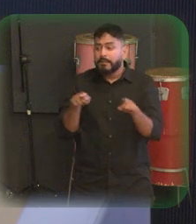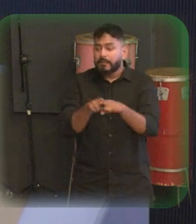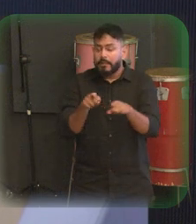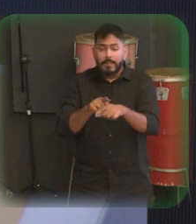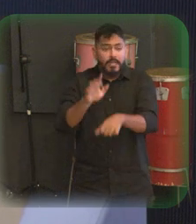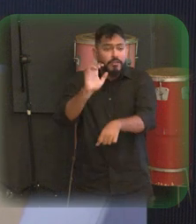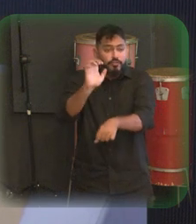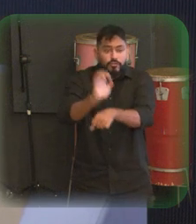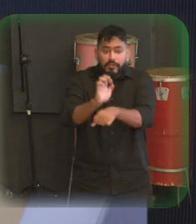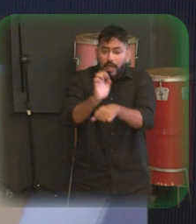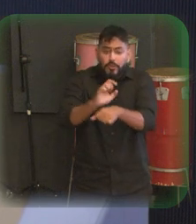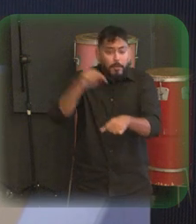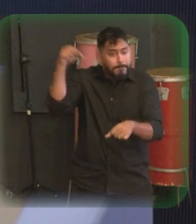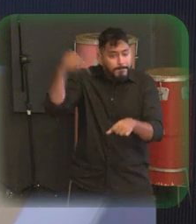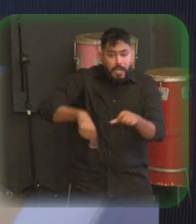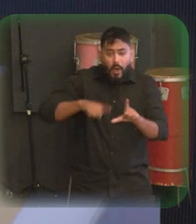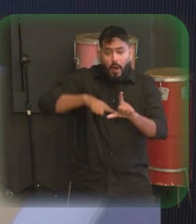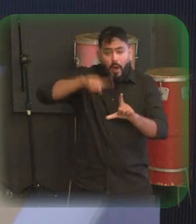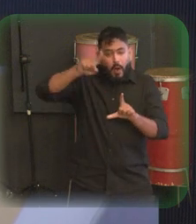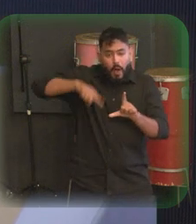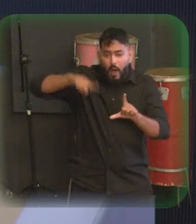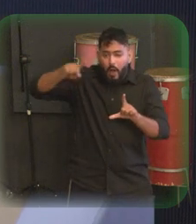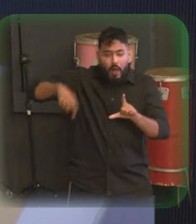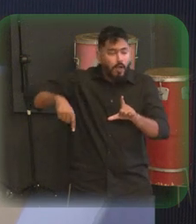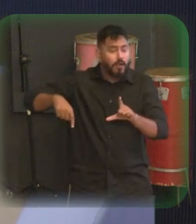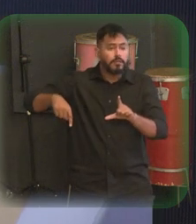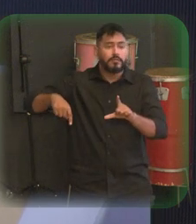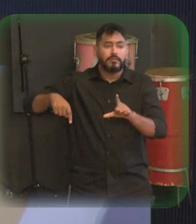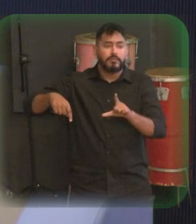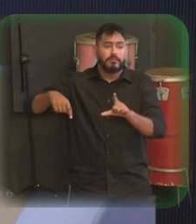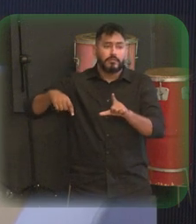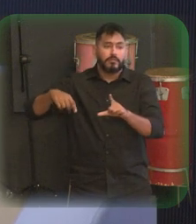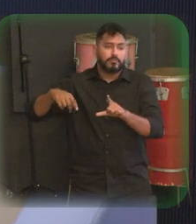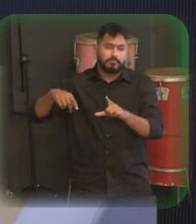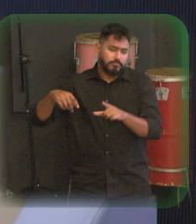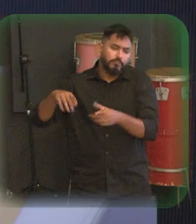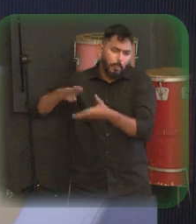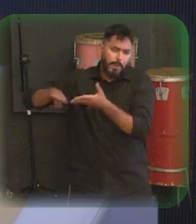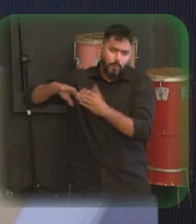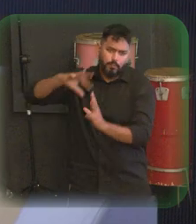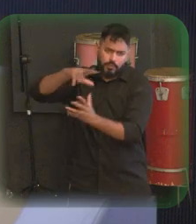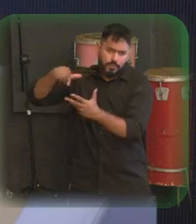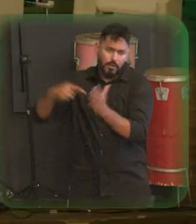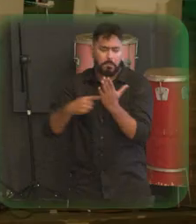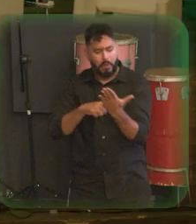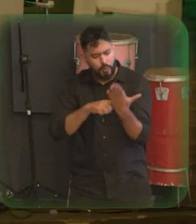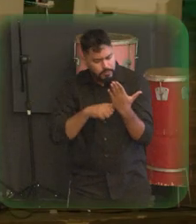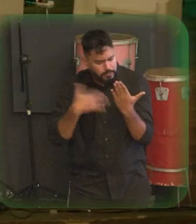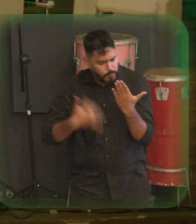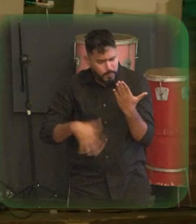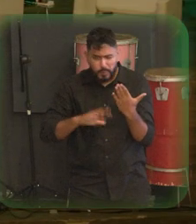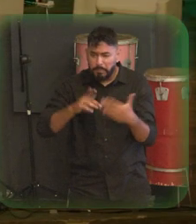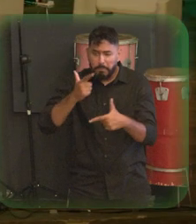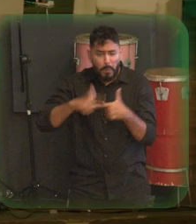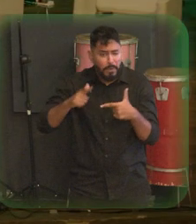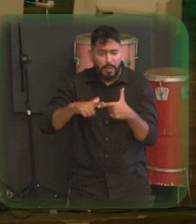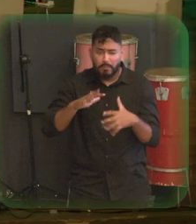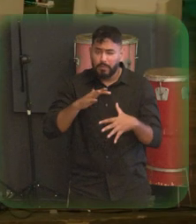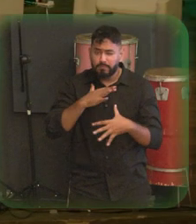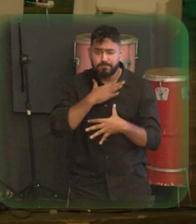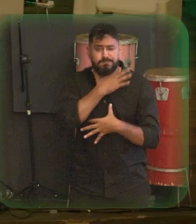pior indicador de competitividade, segundo o relatório do Banco Mundial. Bem, essa é a situação que a gente vive. E o que fazer para